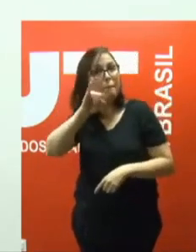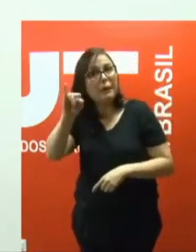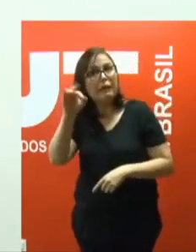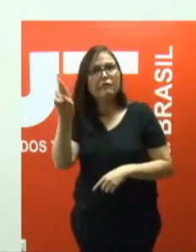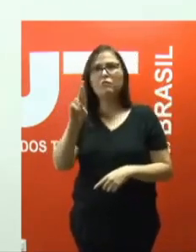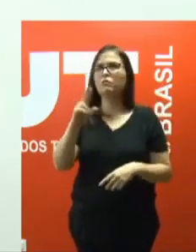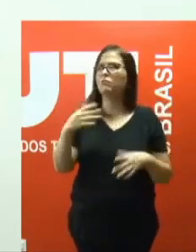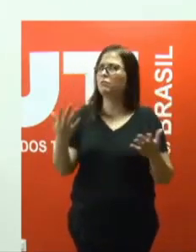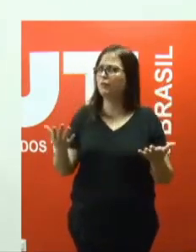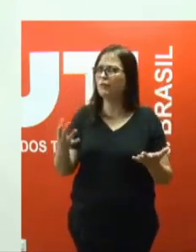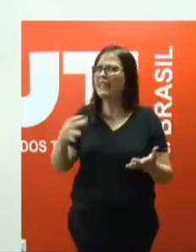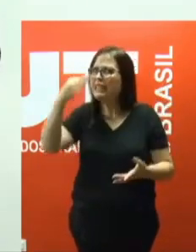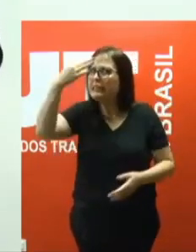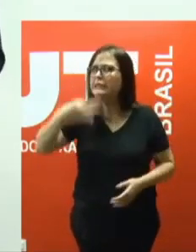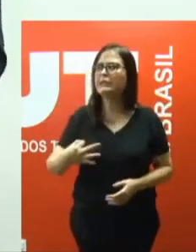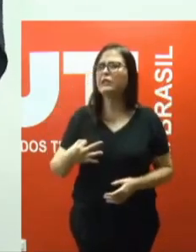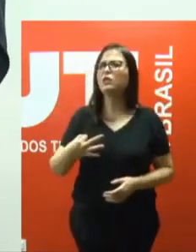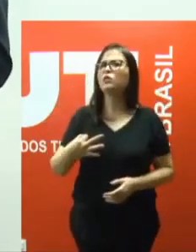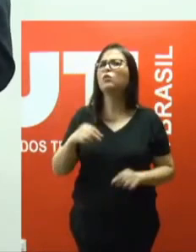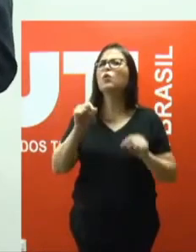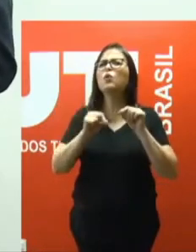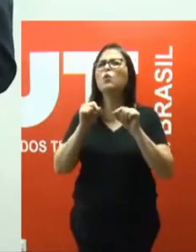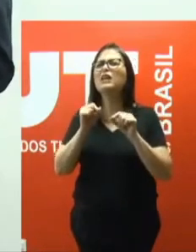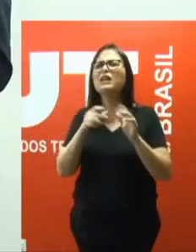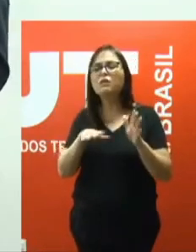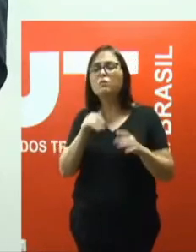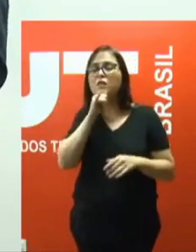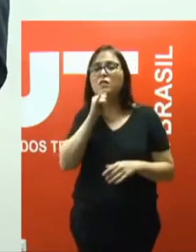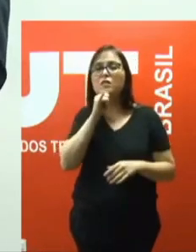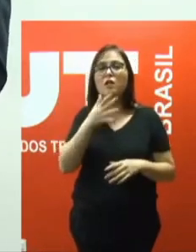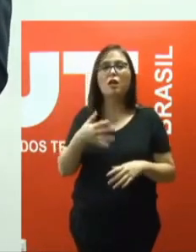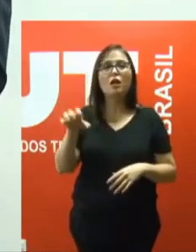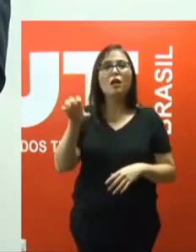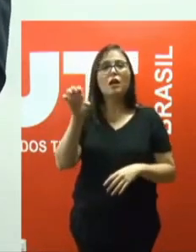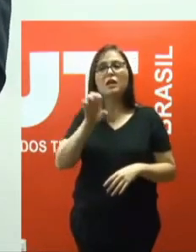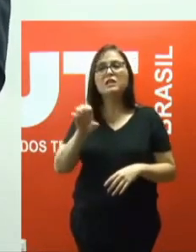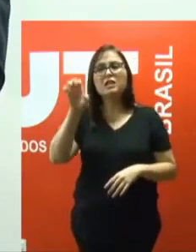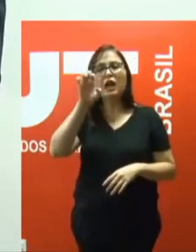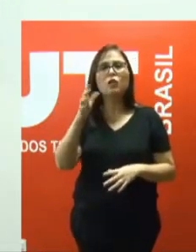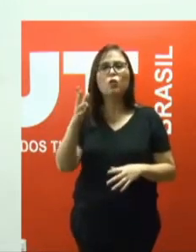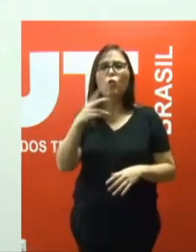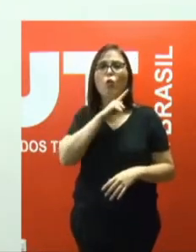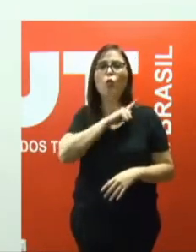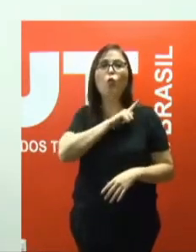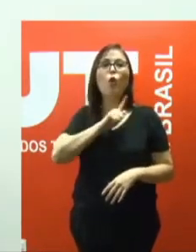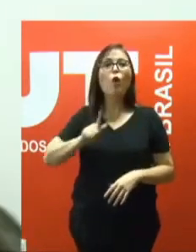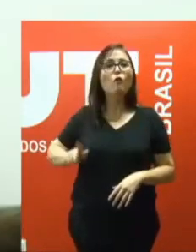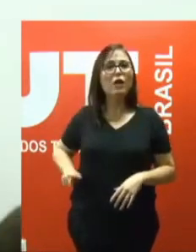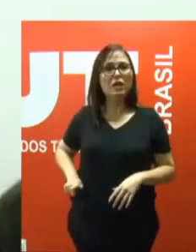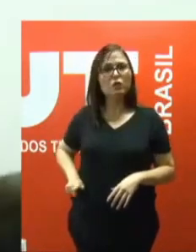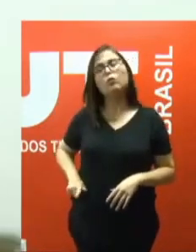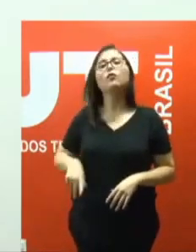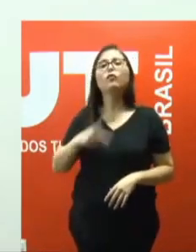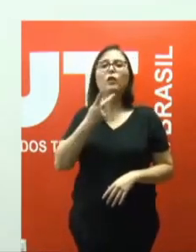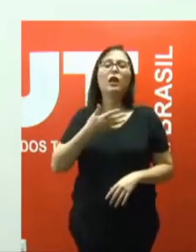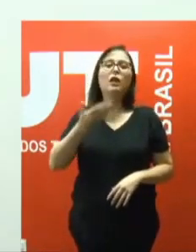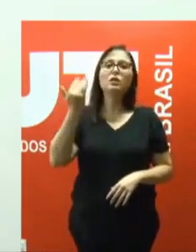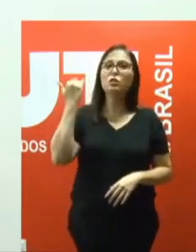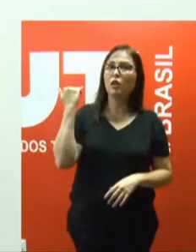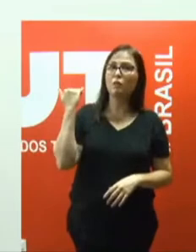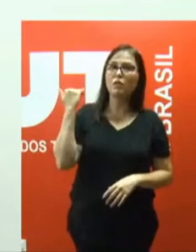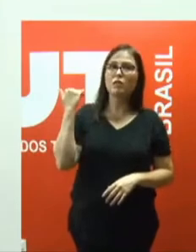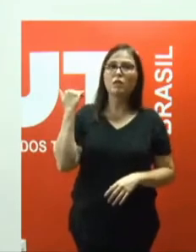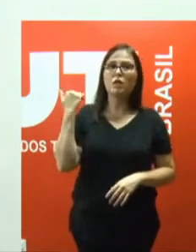concreto é que você chega num estado, o governador fala assim pra gente: olha, antigamente